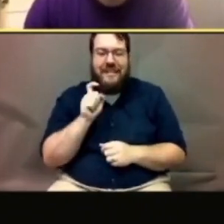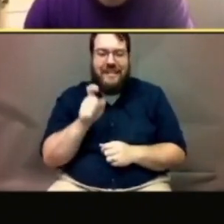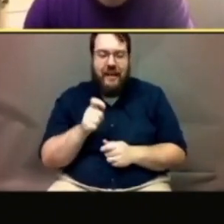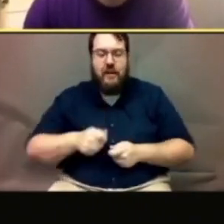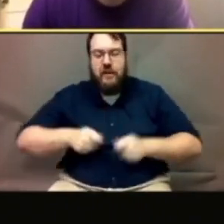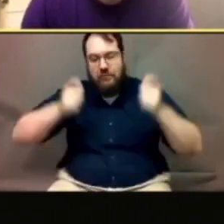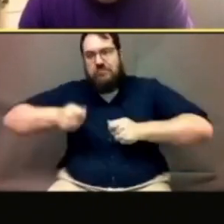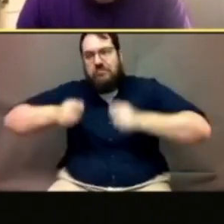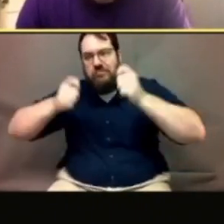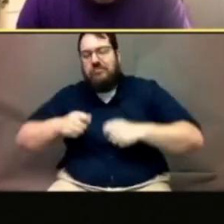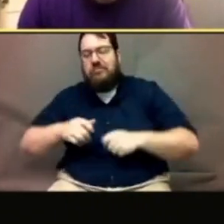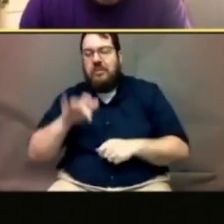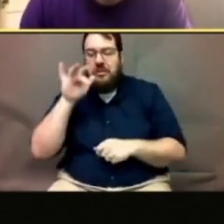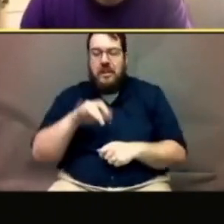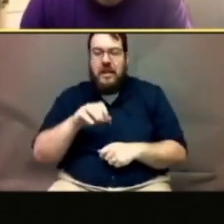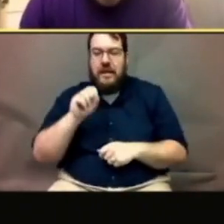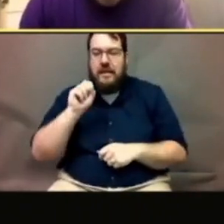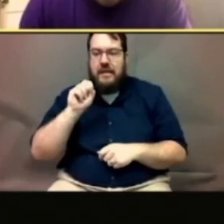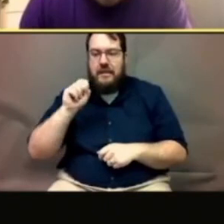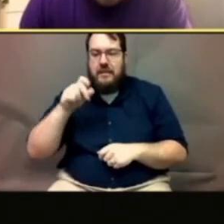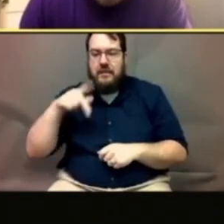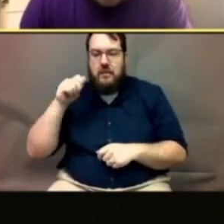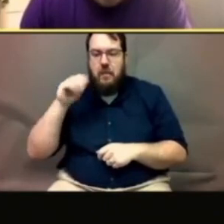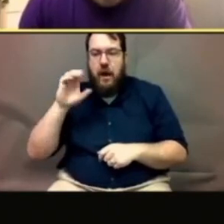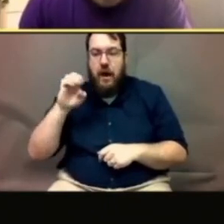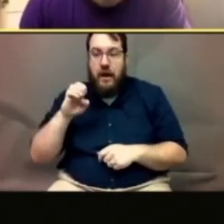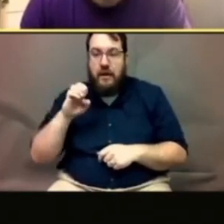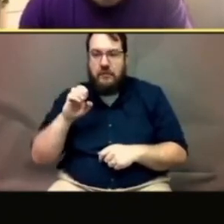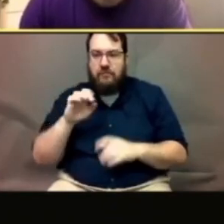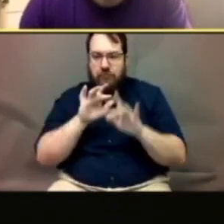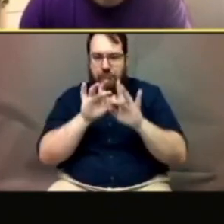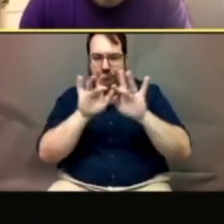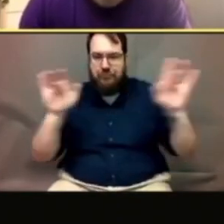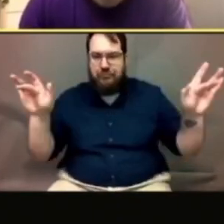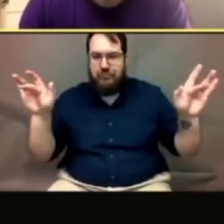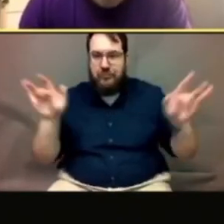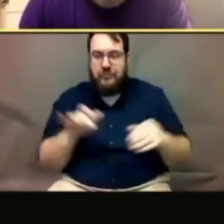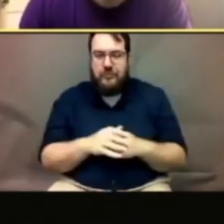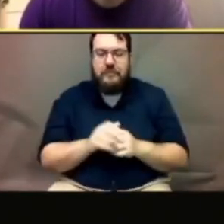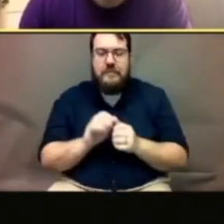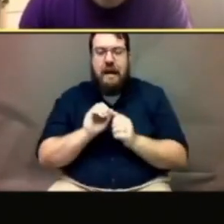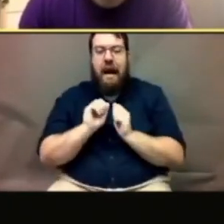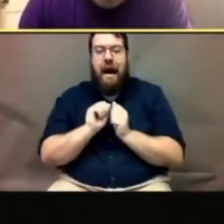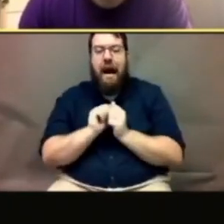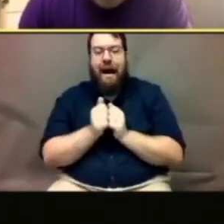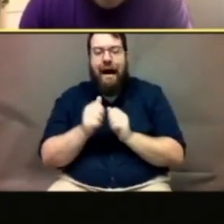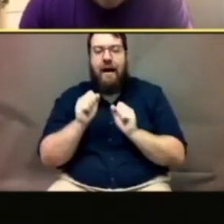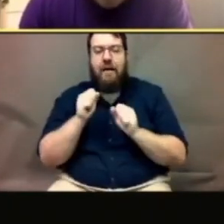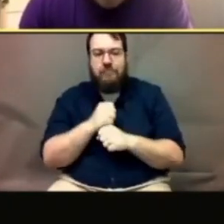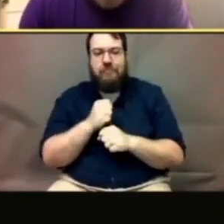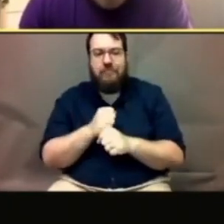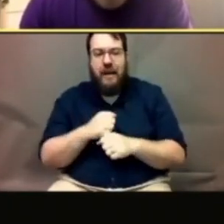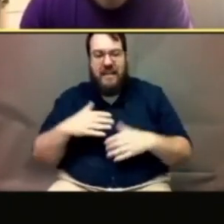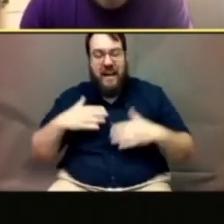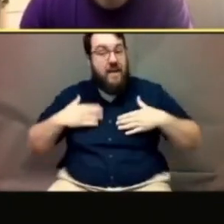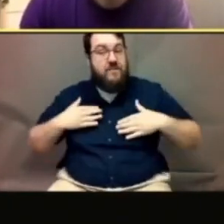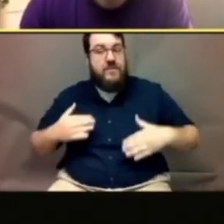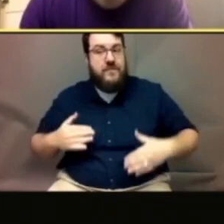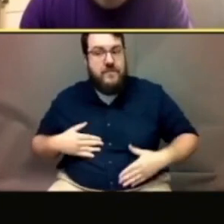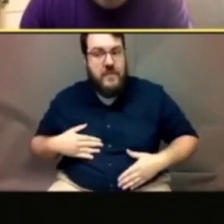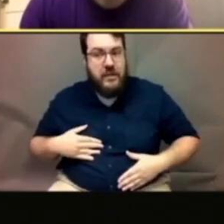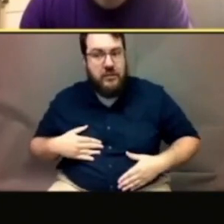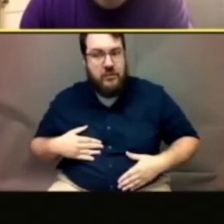Em vez de balançar, você clica o espaço para limpar o desenho. Então, como é que a gente pode criar uma versão